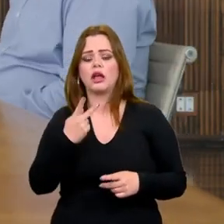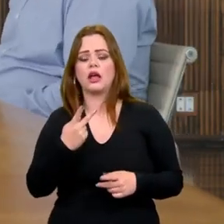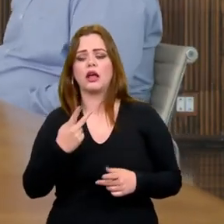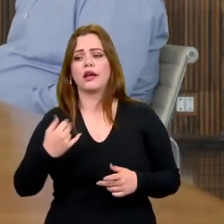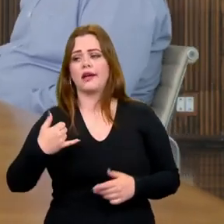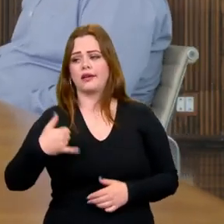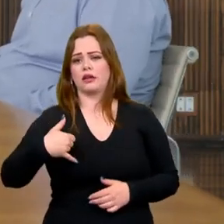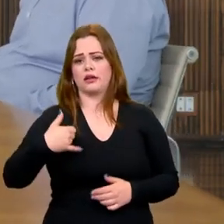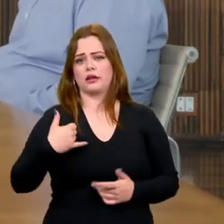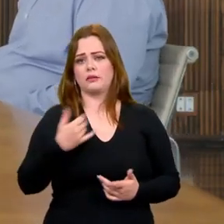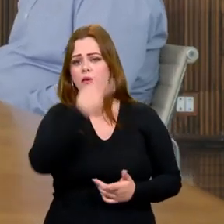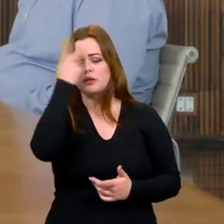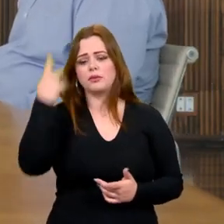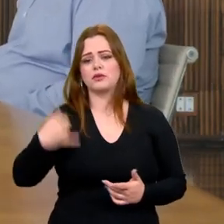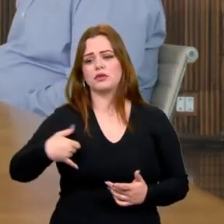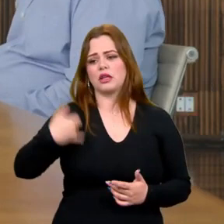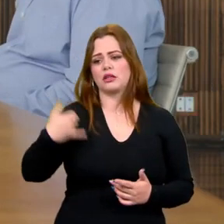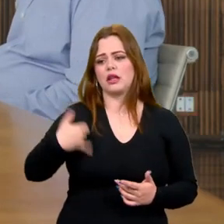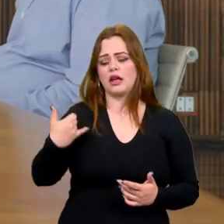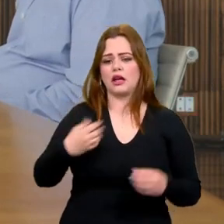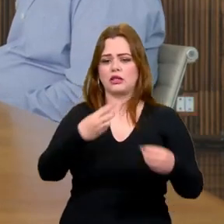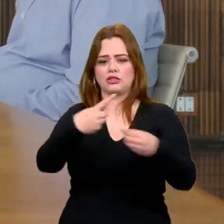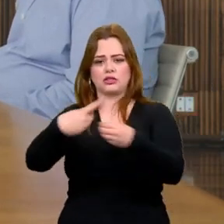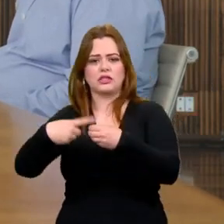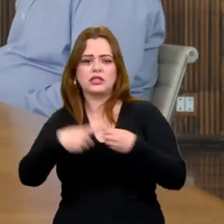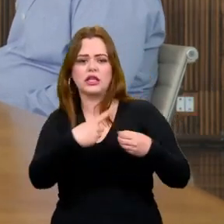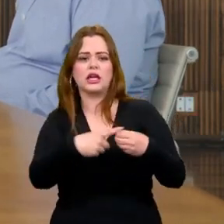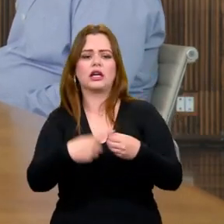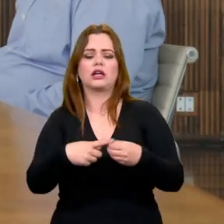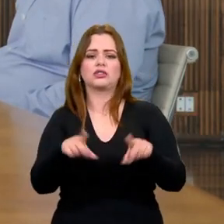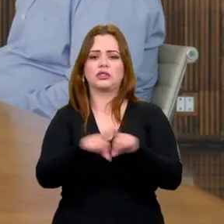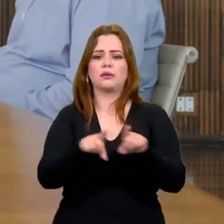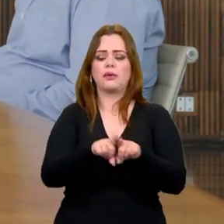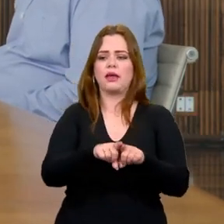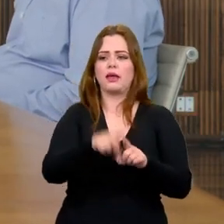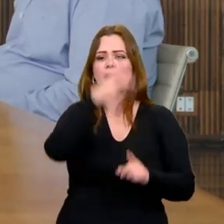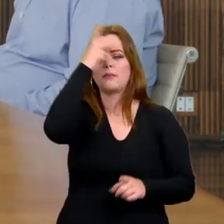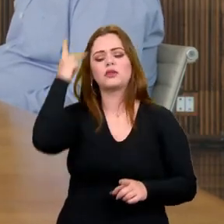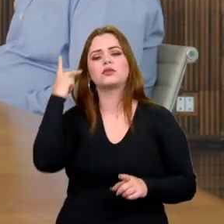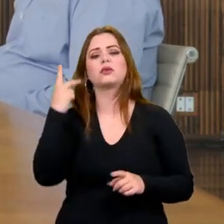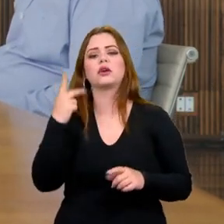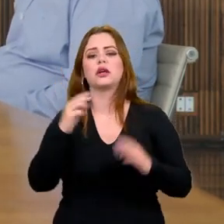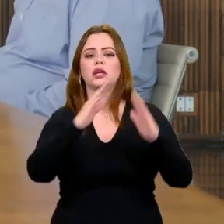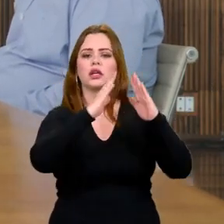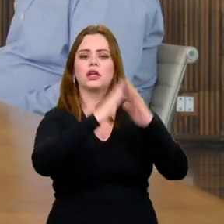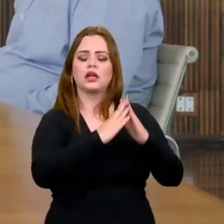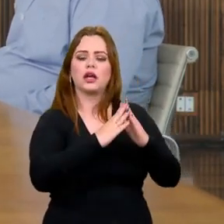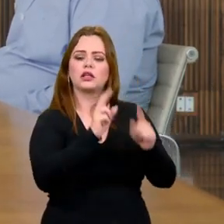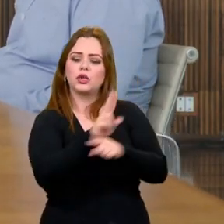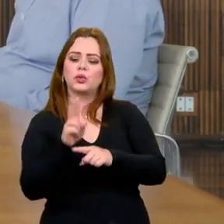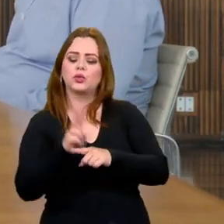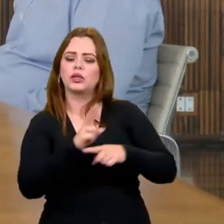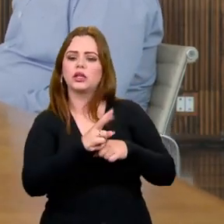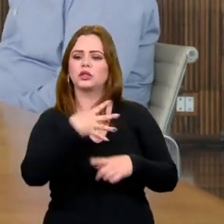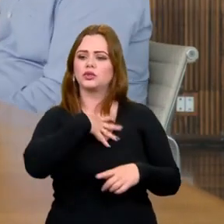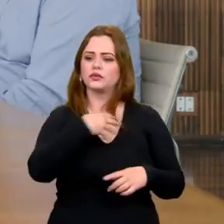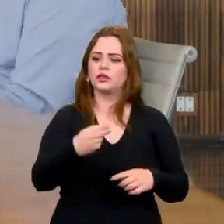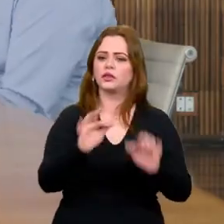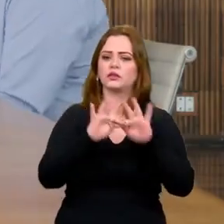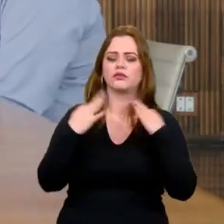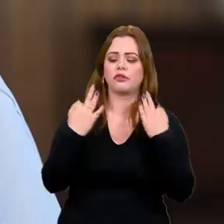a pessoa que tá em casa ainda cuidando dos filhos uma mensagem sobre esse é a importância da gente falar com as pessoas diretamente